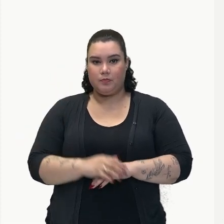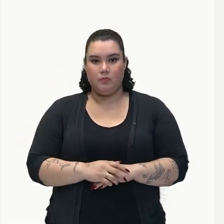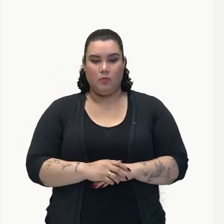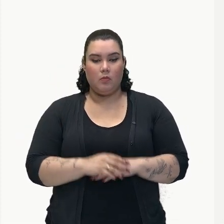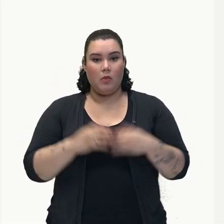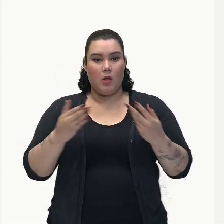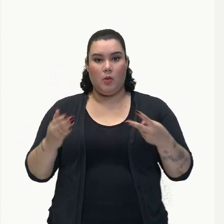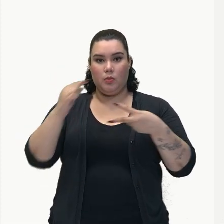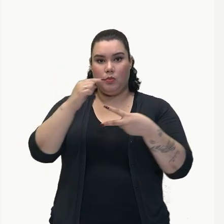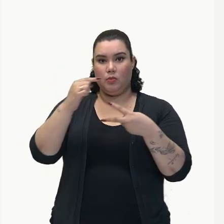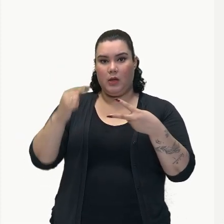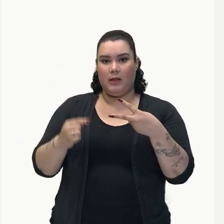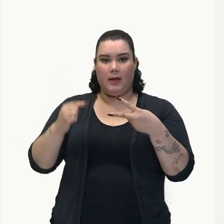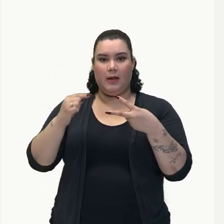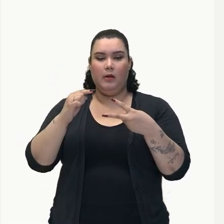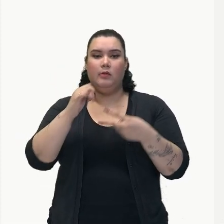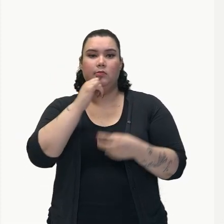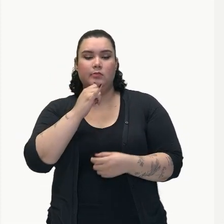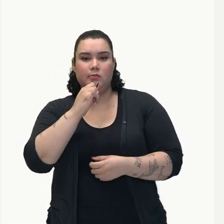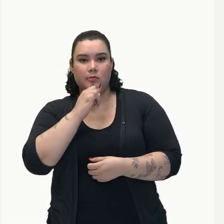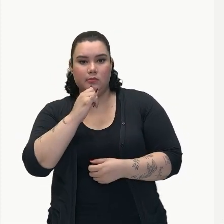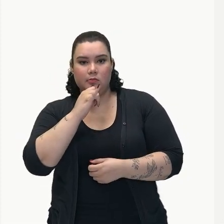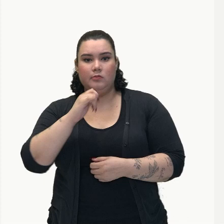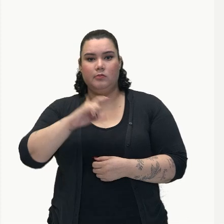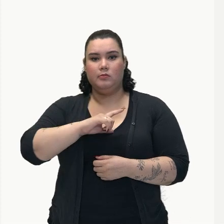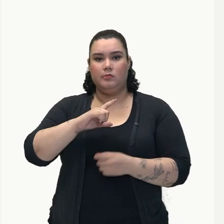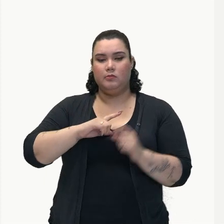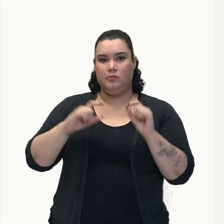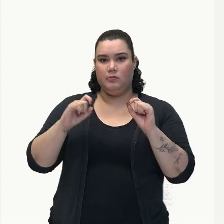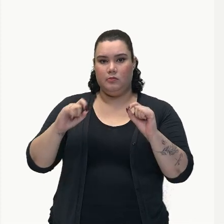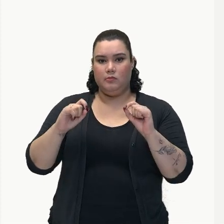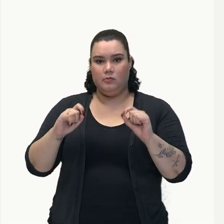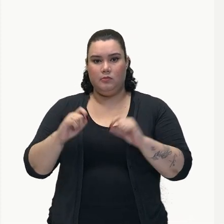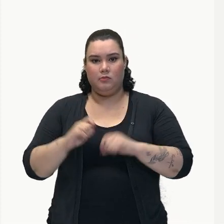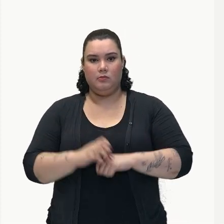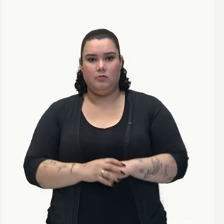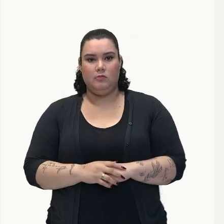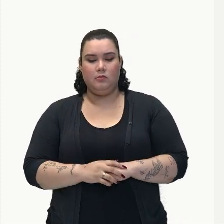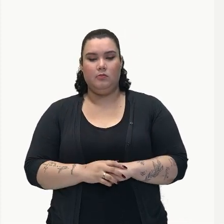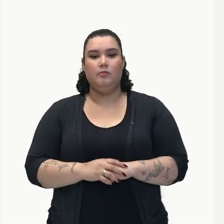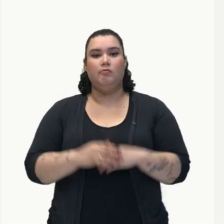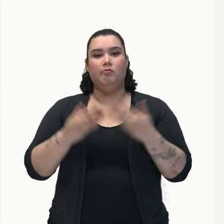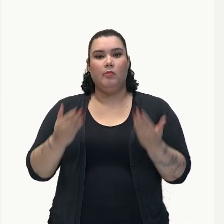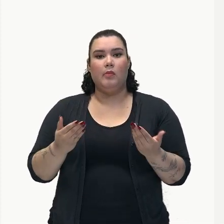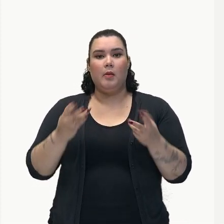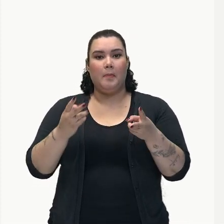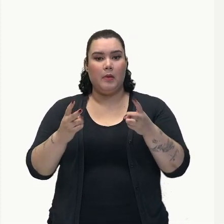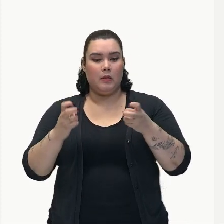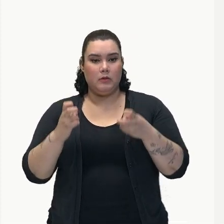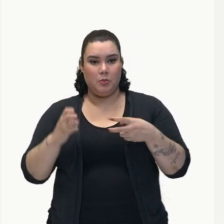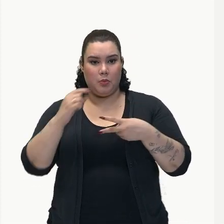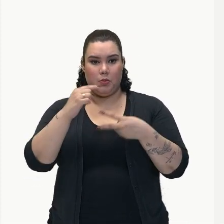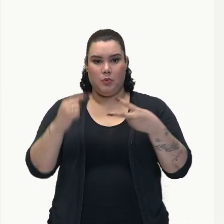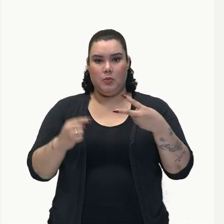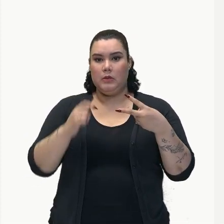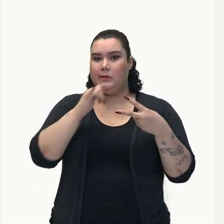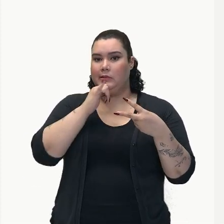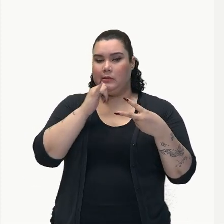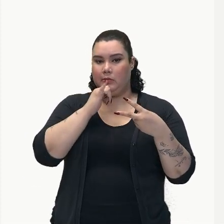dois exemplos, o que nós temos aqui nos dois exemplos? Verdadeiramente, nós temos aqui nos dois exemplos o